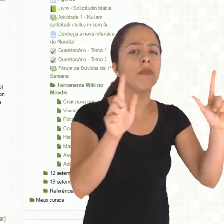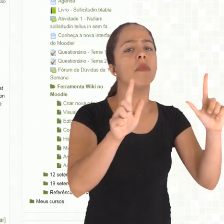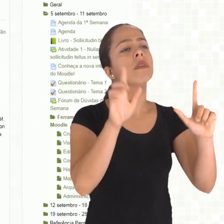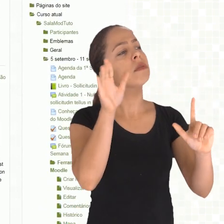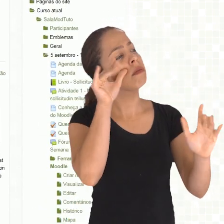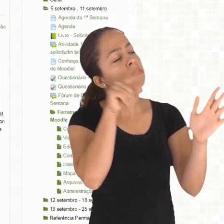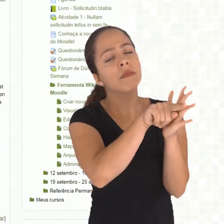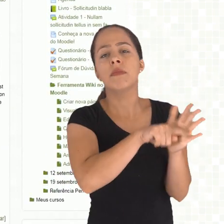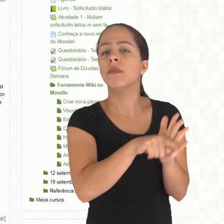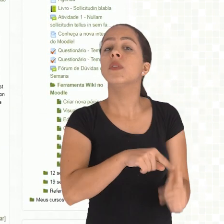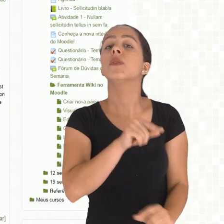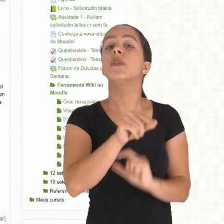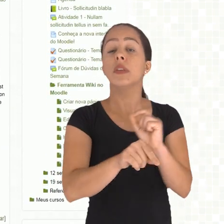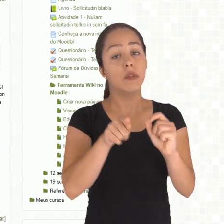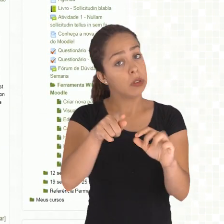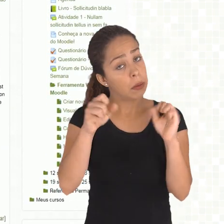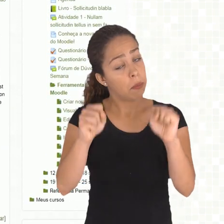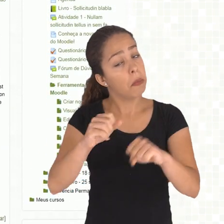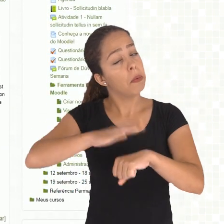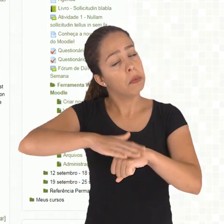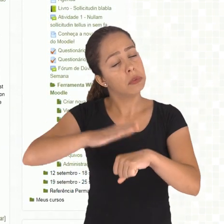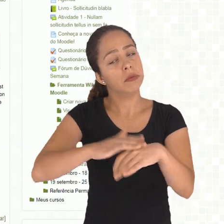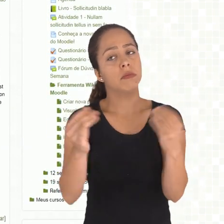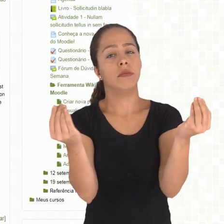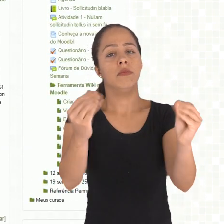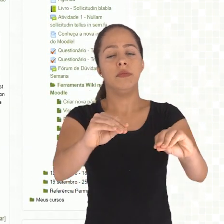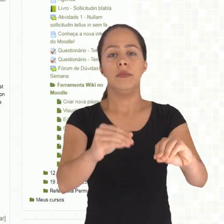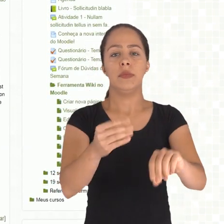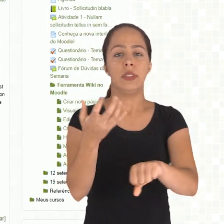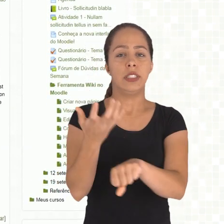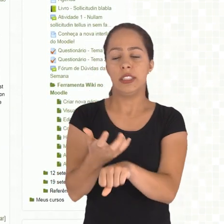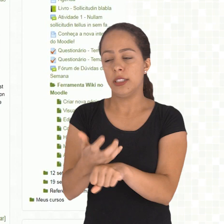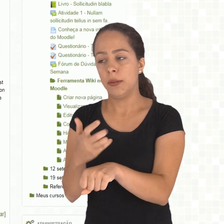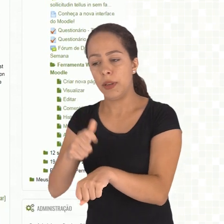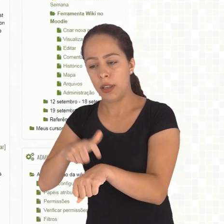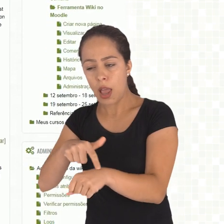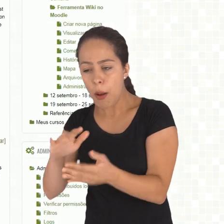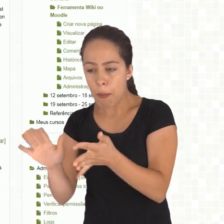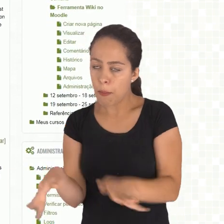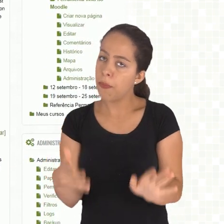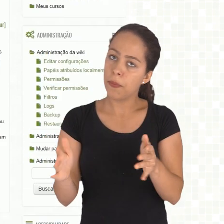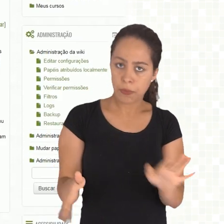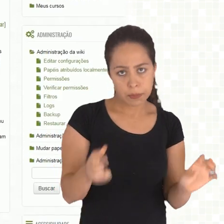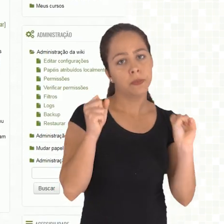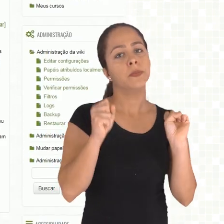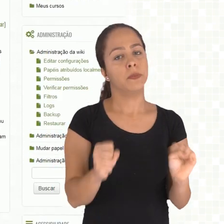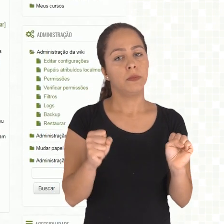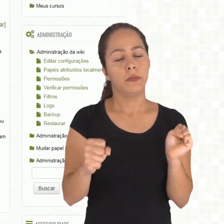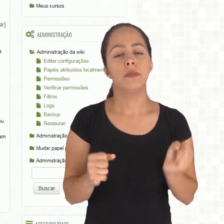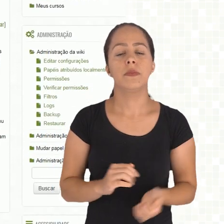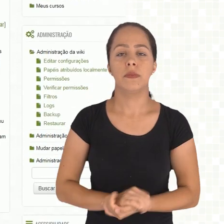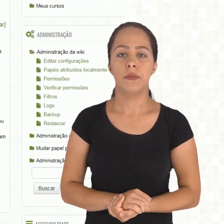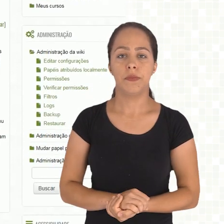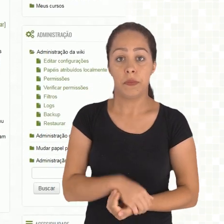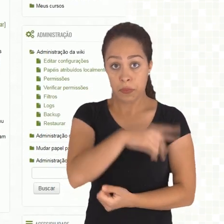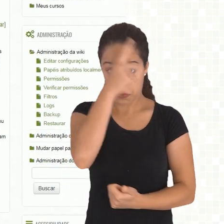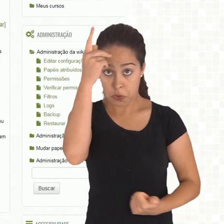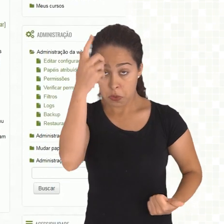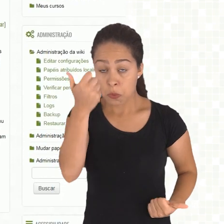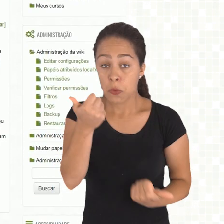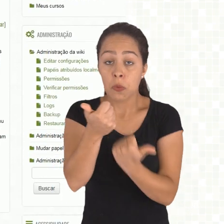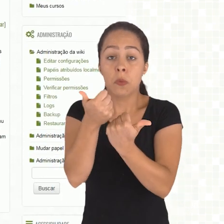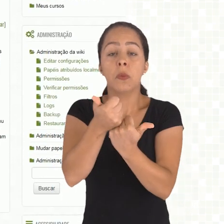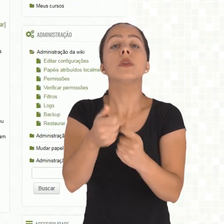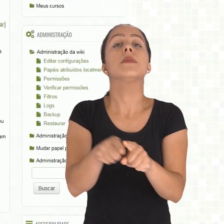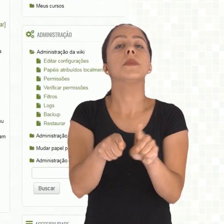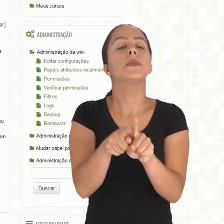vê é o nome do recurso nome da atividade o índice e já o conteúdo foi construído pelos alunos